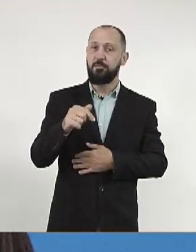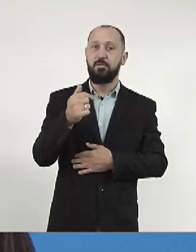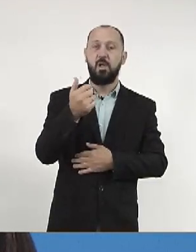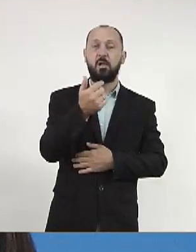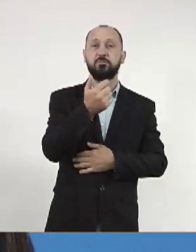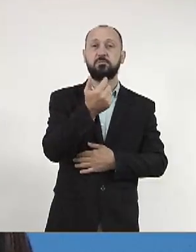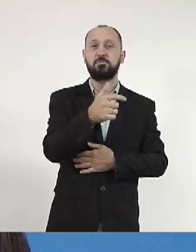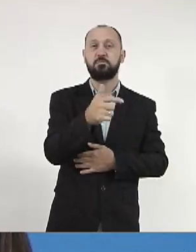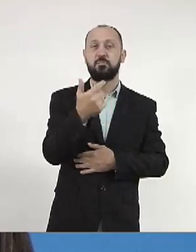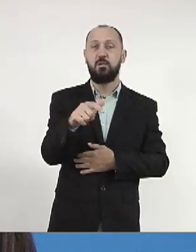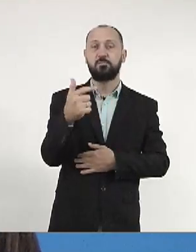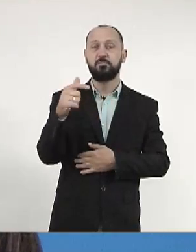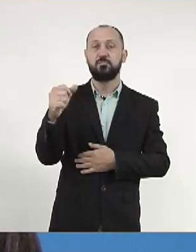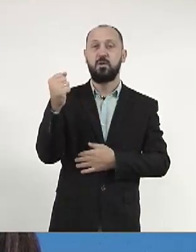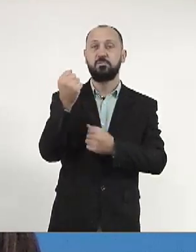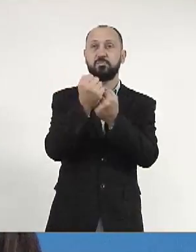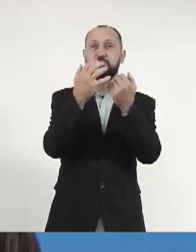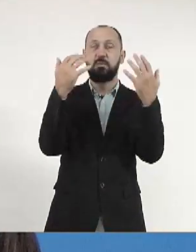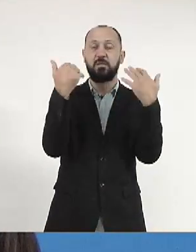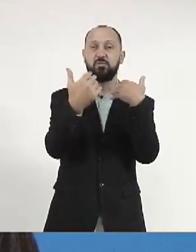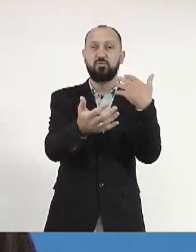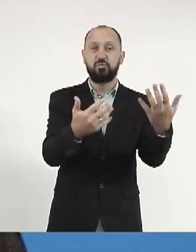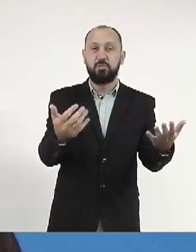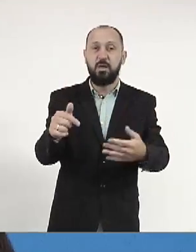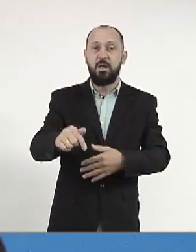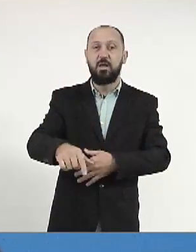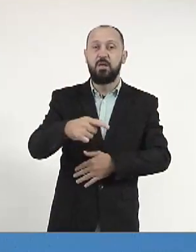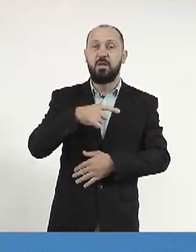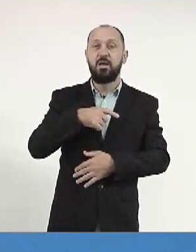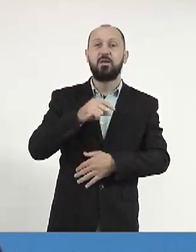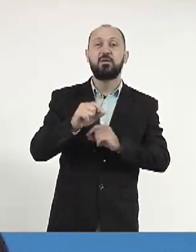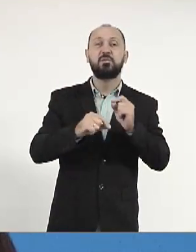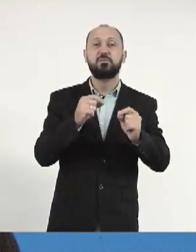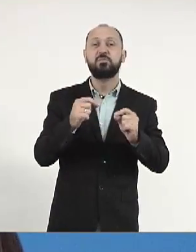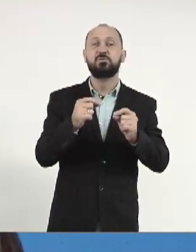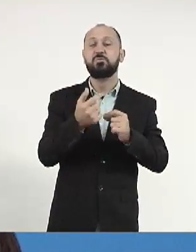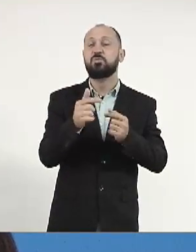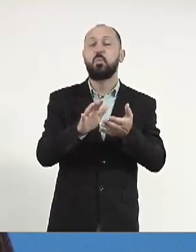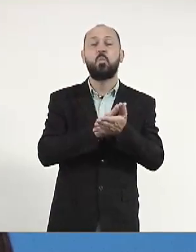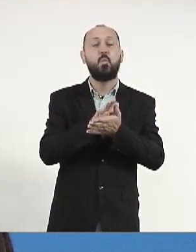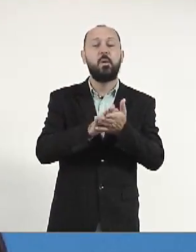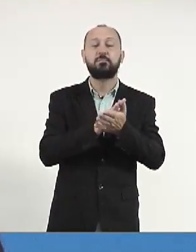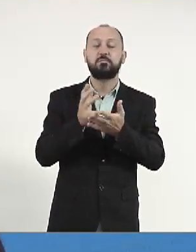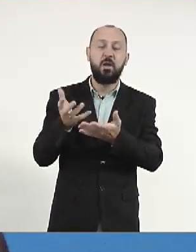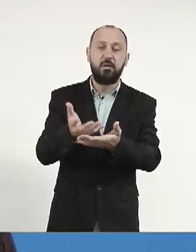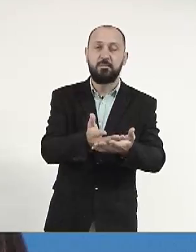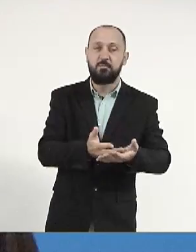tinha nem mata derrubada, aqui só tinha coluna agrícola, não tinha mineiro, não tinha